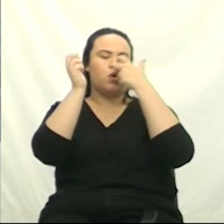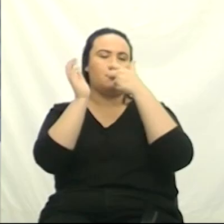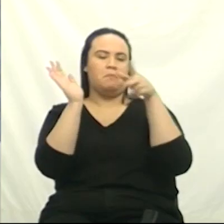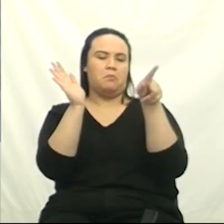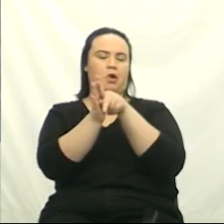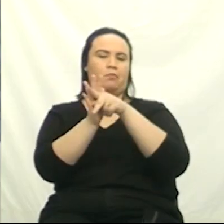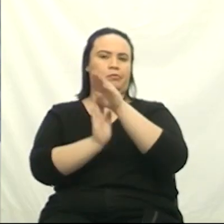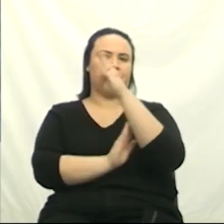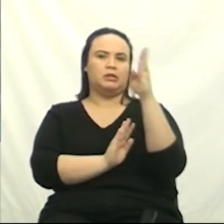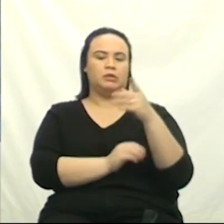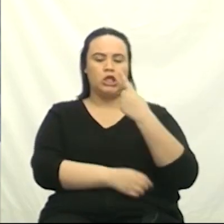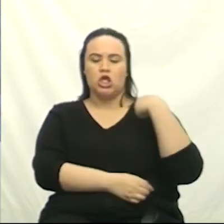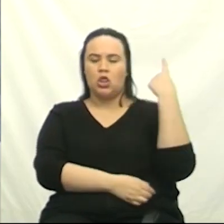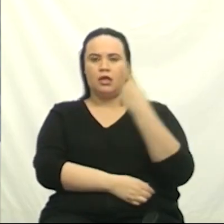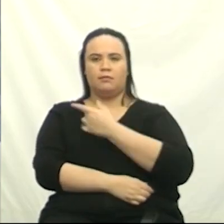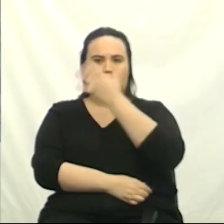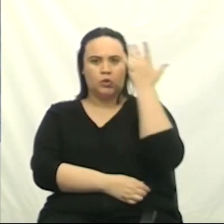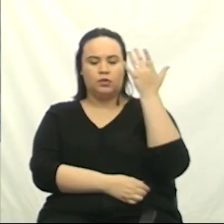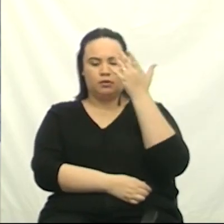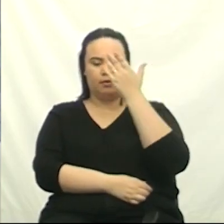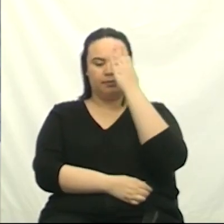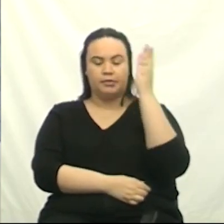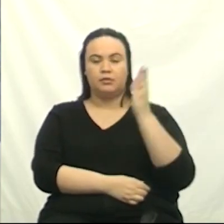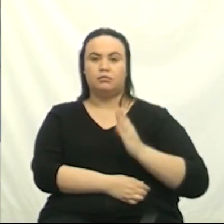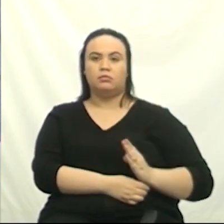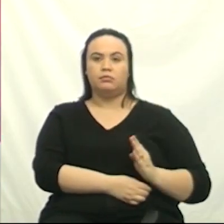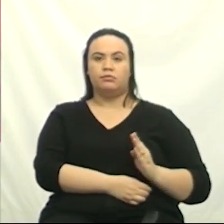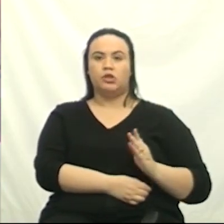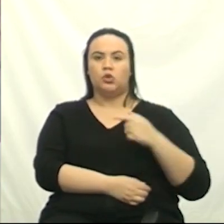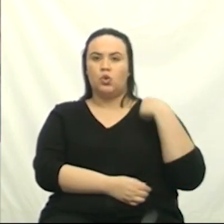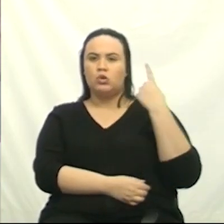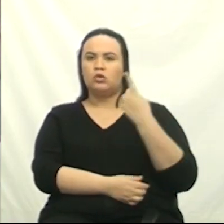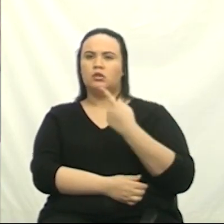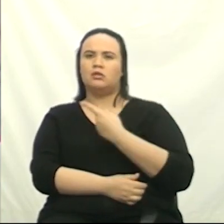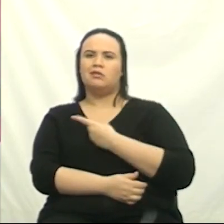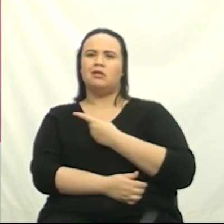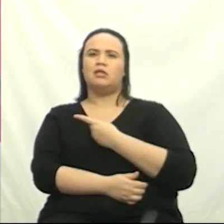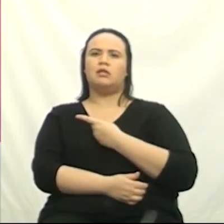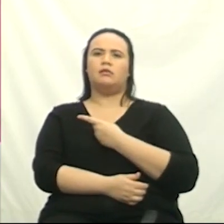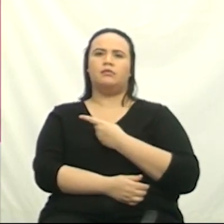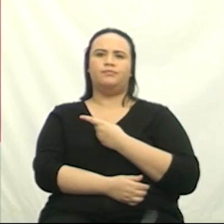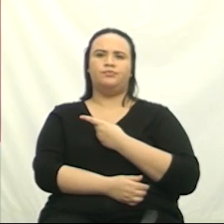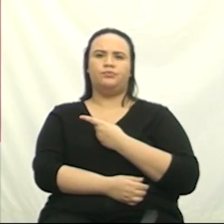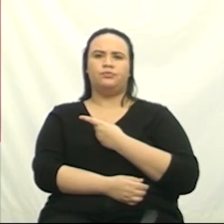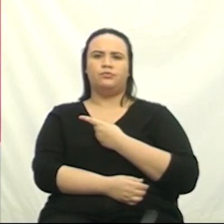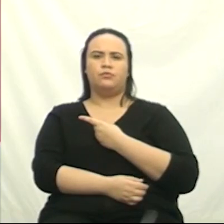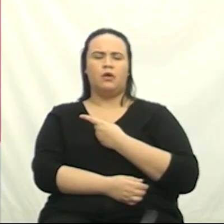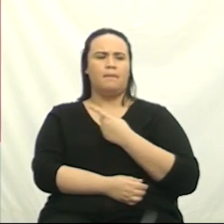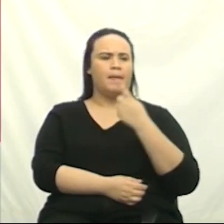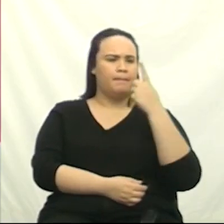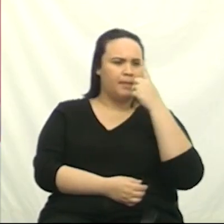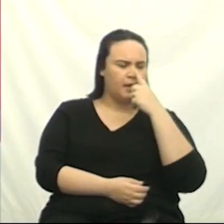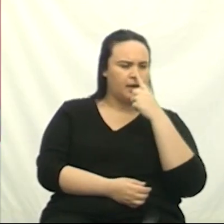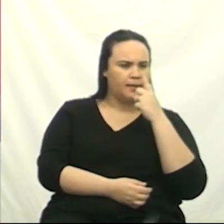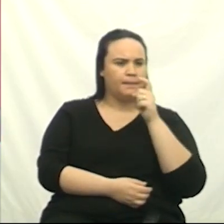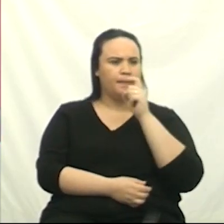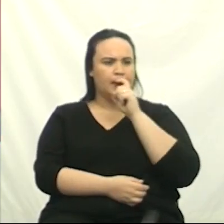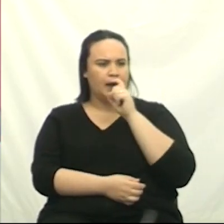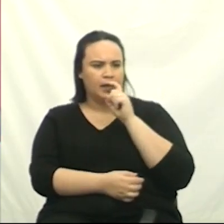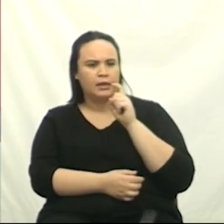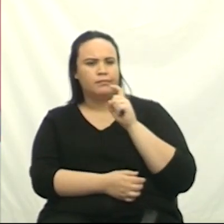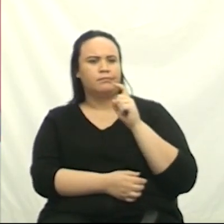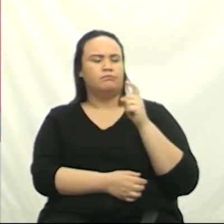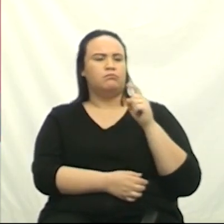pra nós brasileiros né a gente que luta que é procurado por uma mãe por um pai desesperado